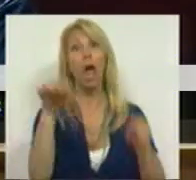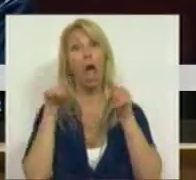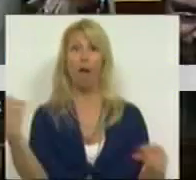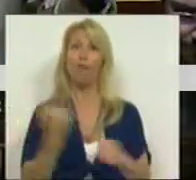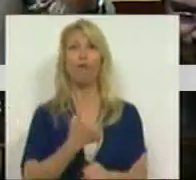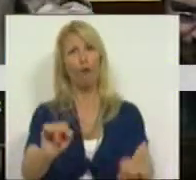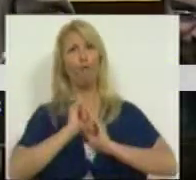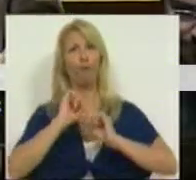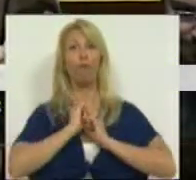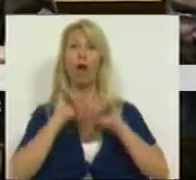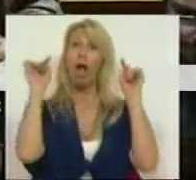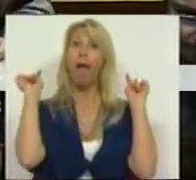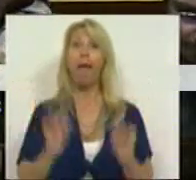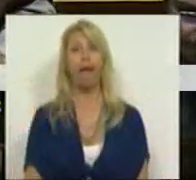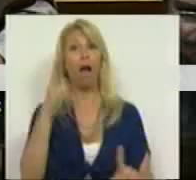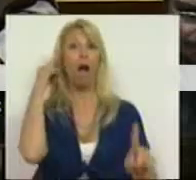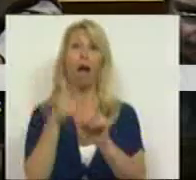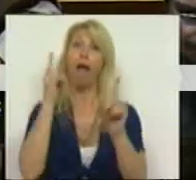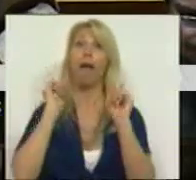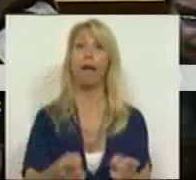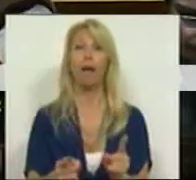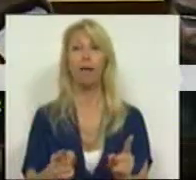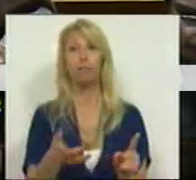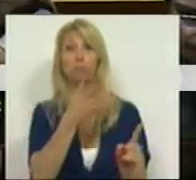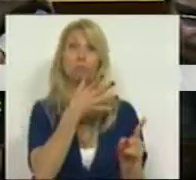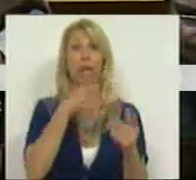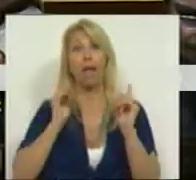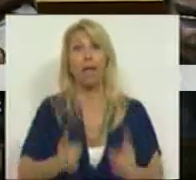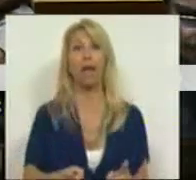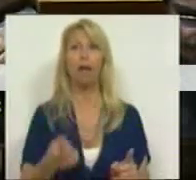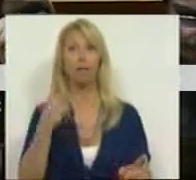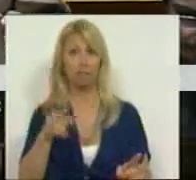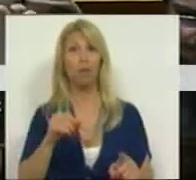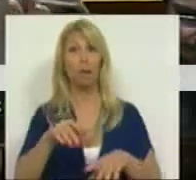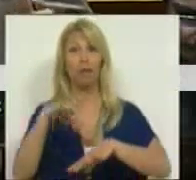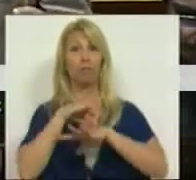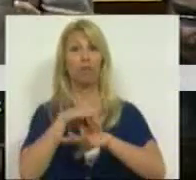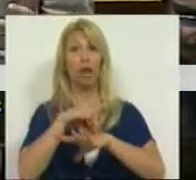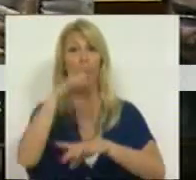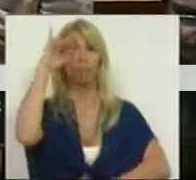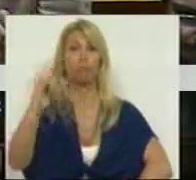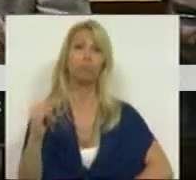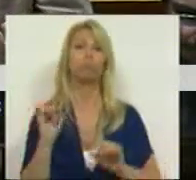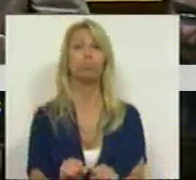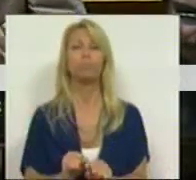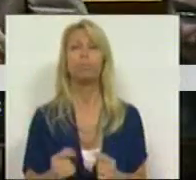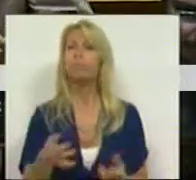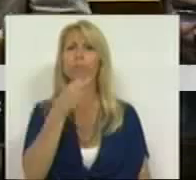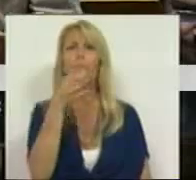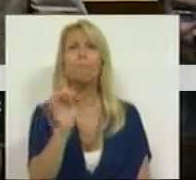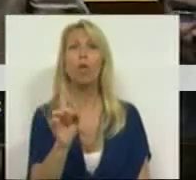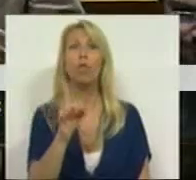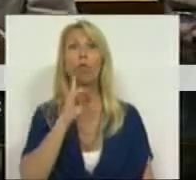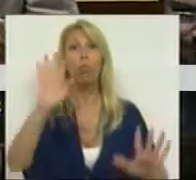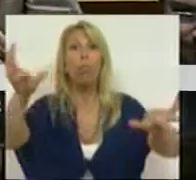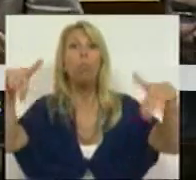papel, esse era o seu desiderato, esse é também o seu fanatismo ideológico. Exatamente. Mas não falou,